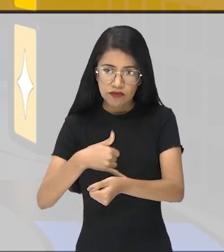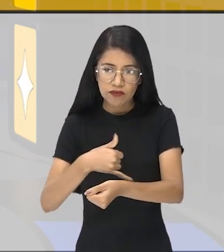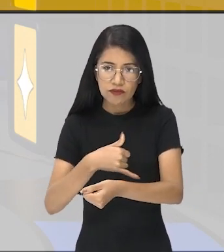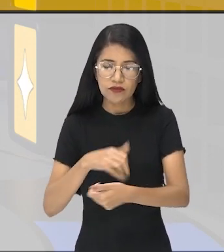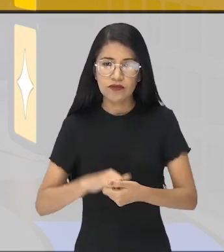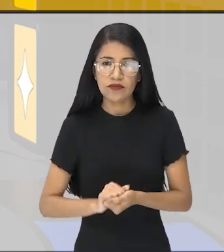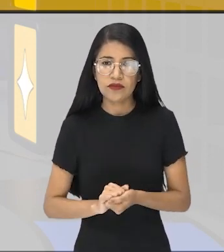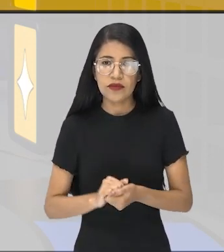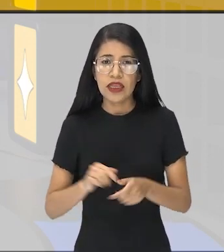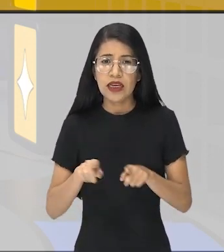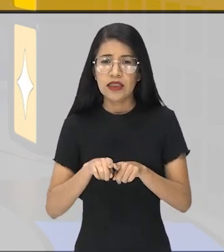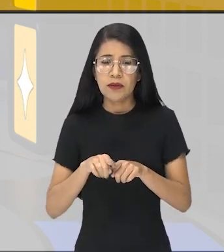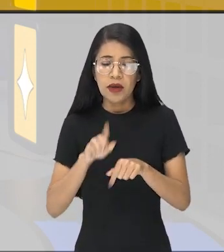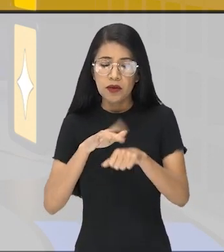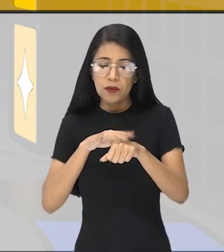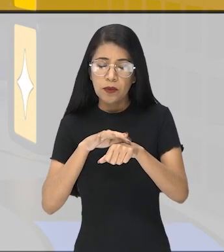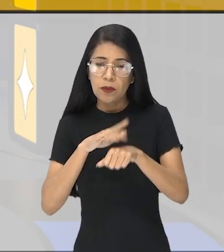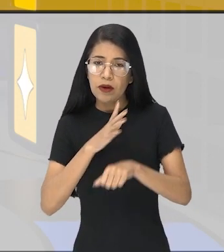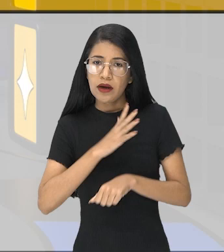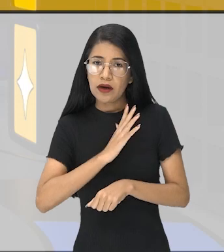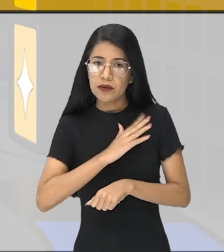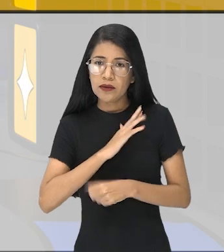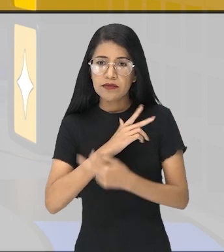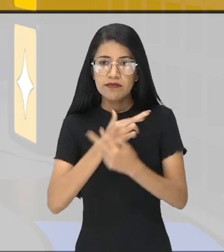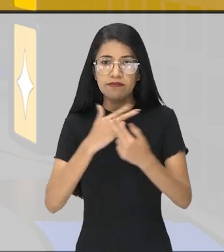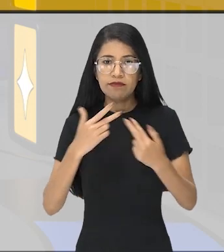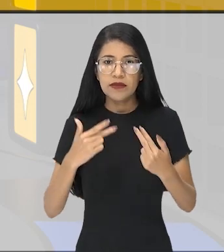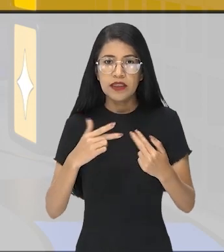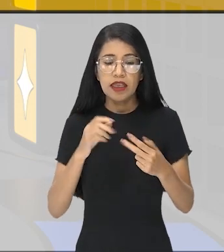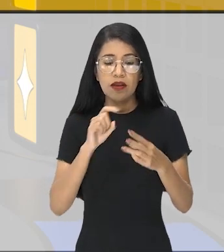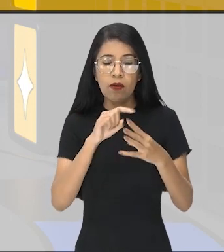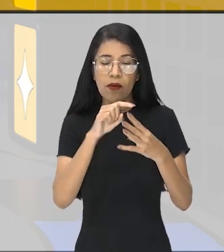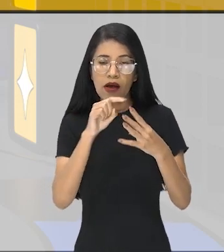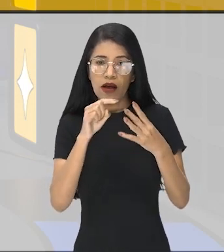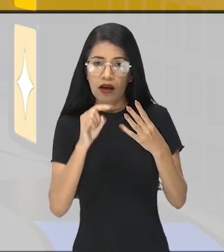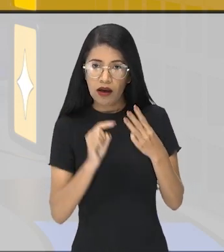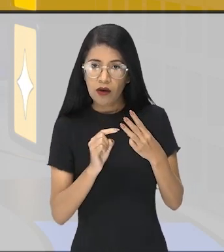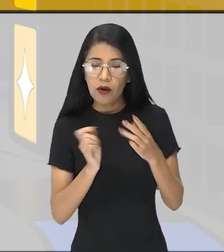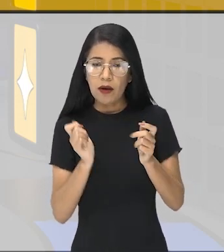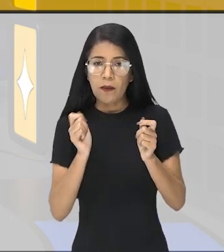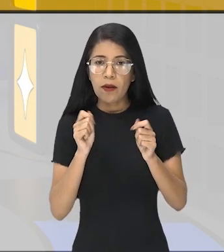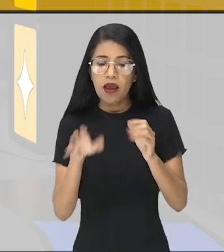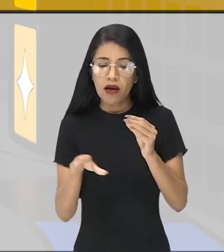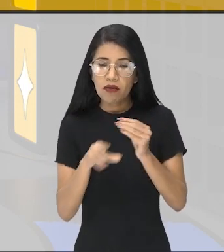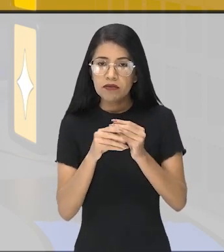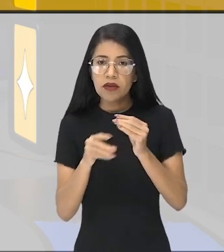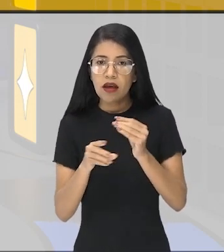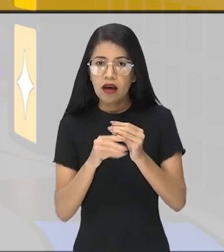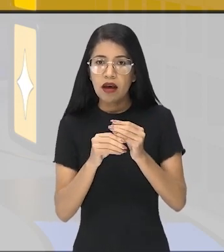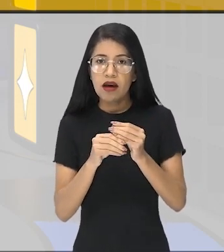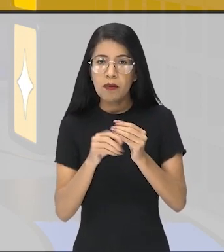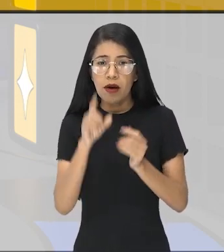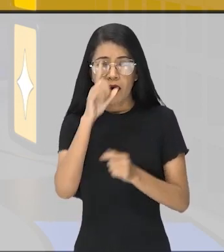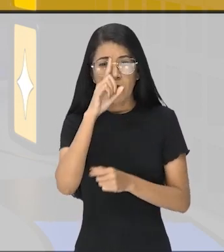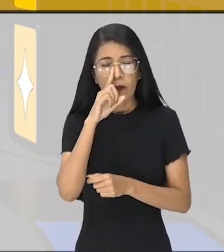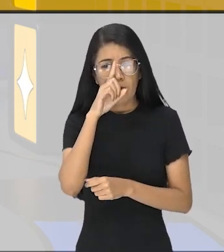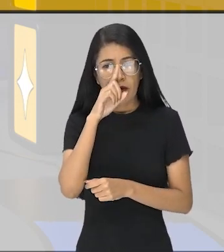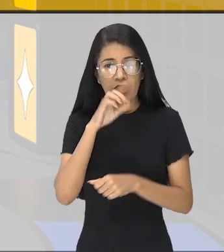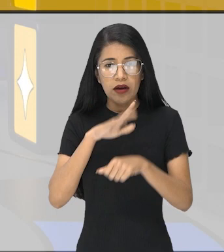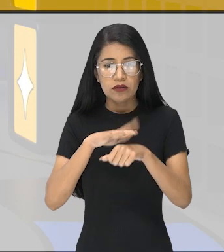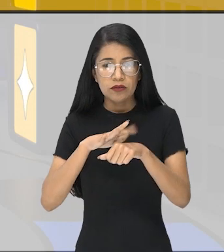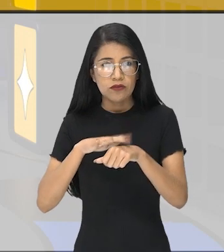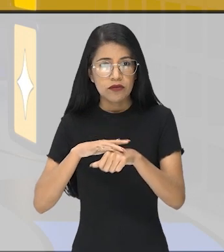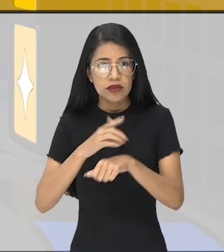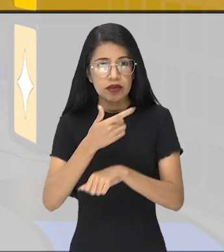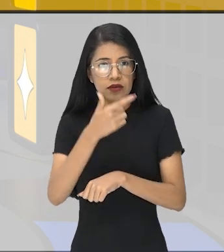doenças cardiovasculares. Cada uma dessas condições constitui um fator de agravamento de outras